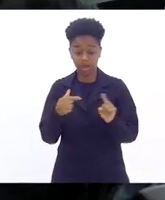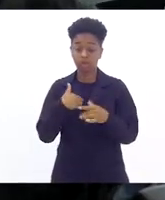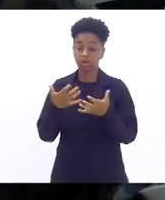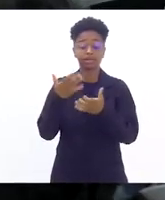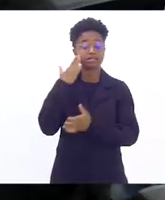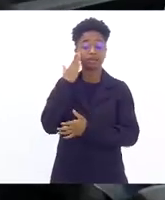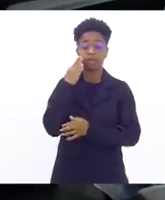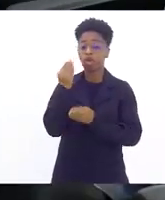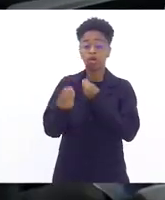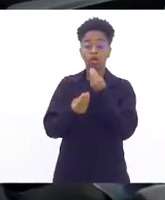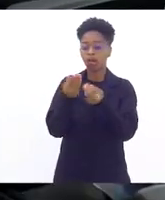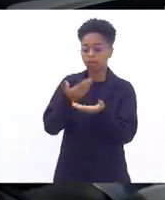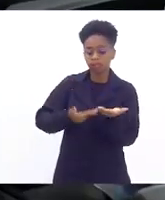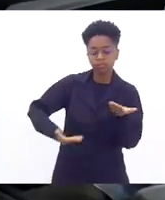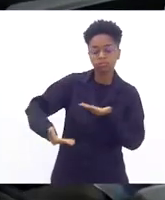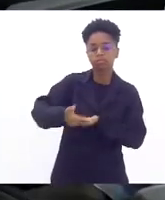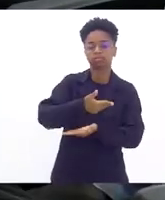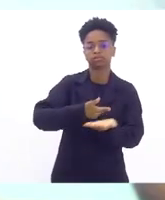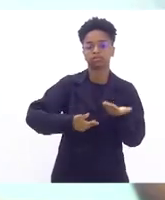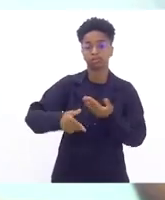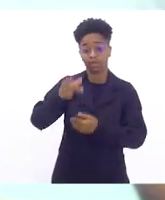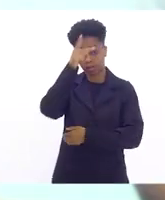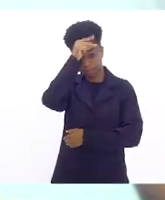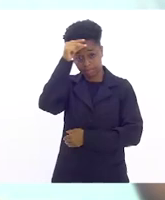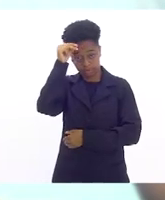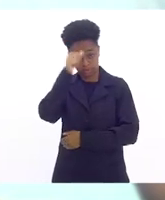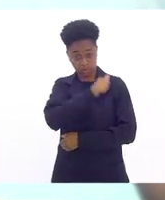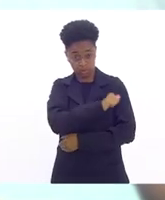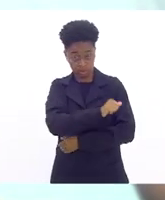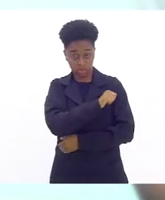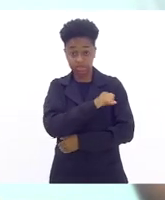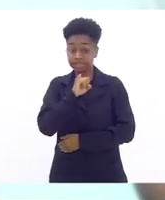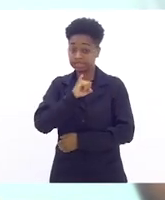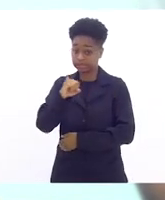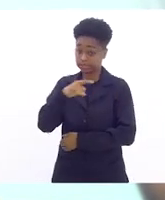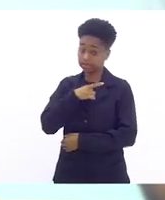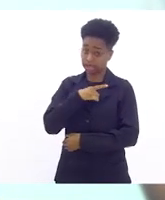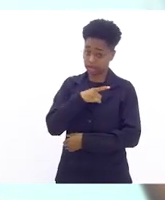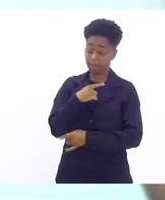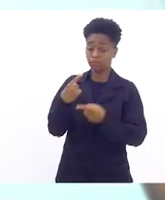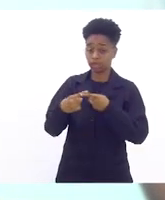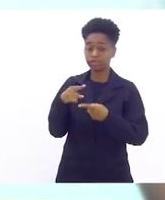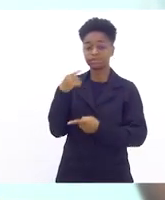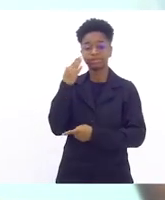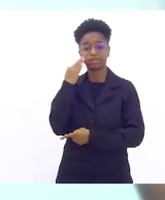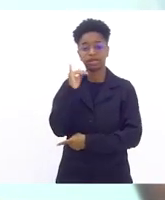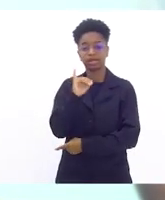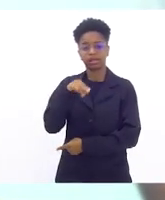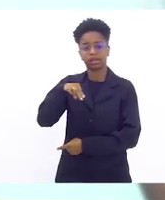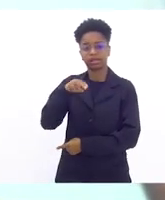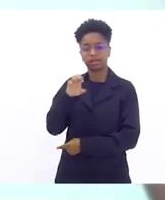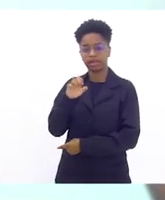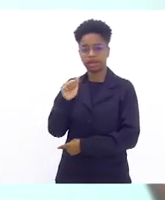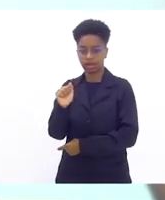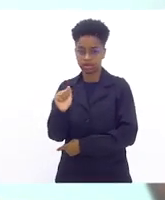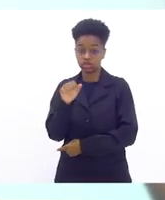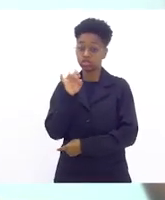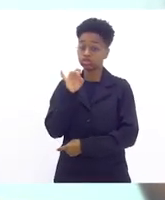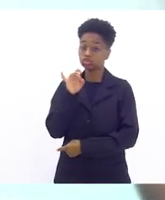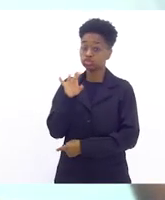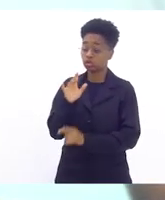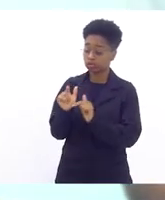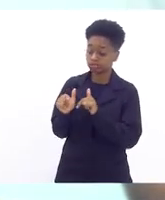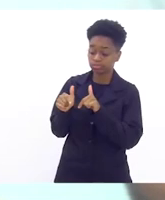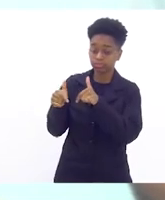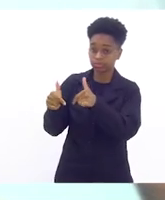de saber como é que tá essa interação com a prefeitura do Rio se há a gente sabe que né Teoricamente só poderia entrar